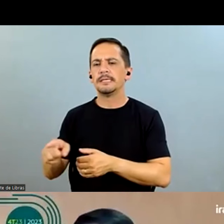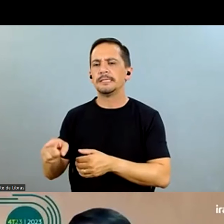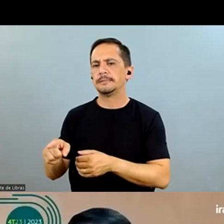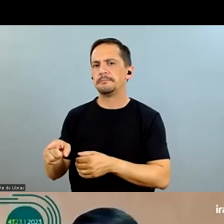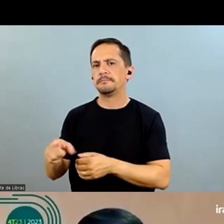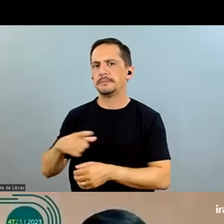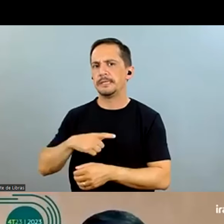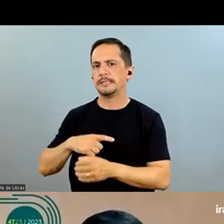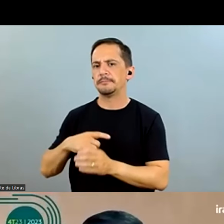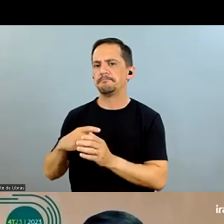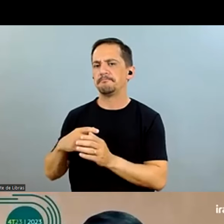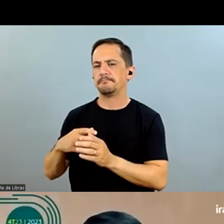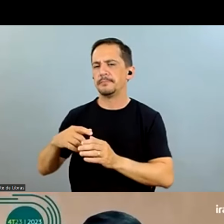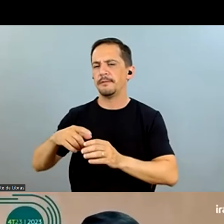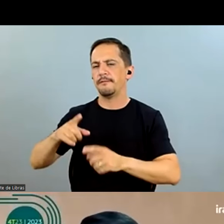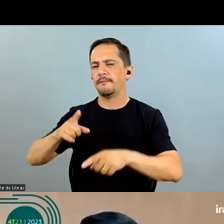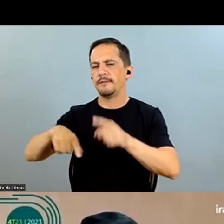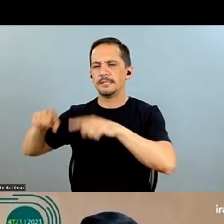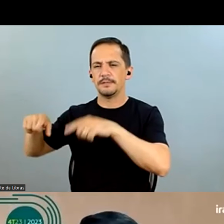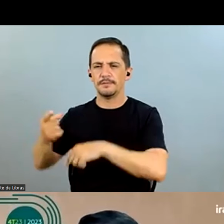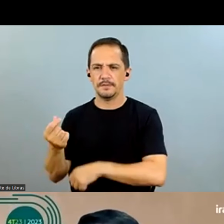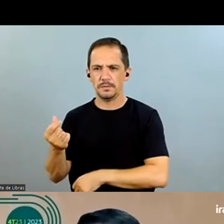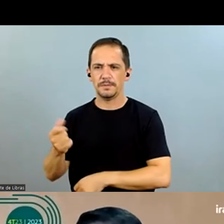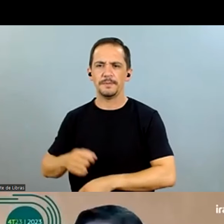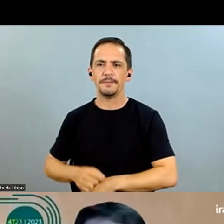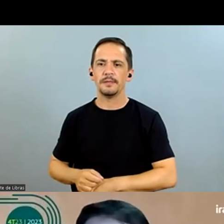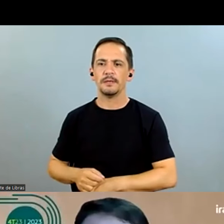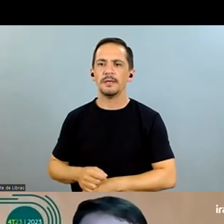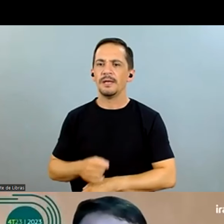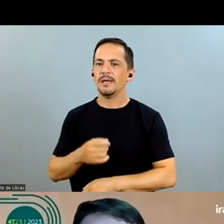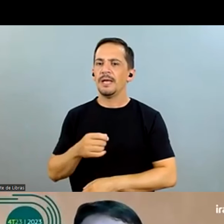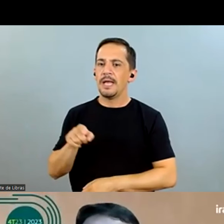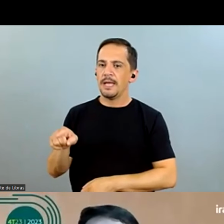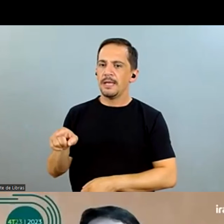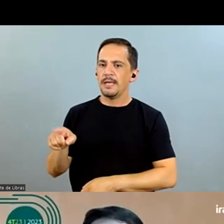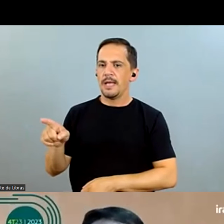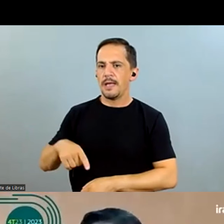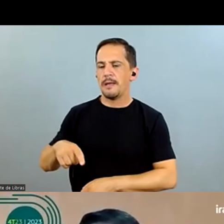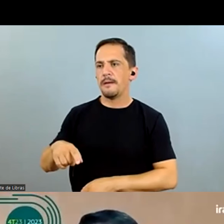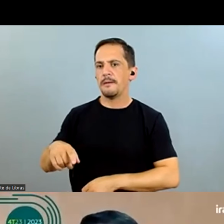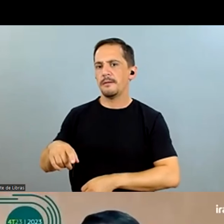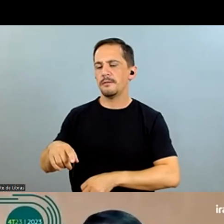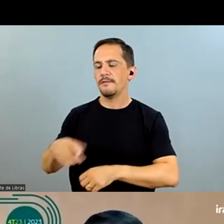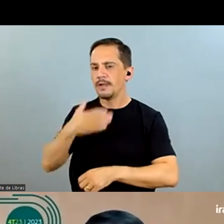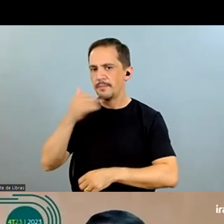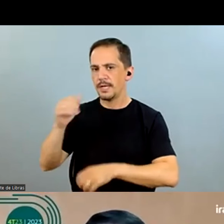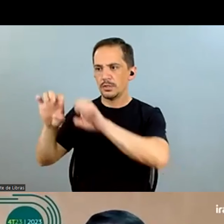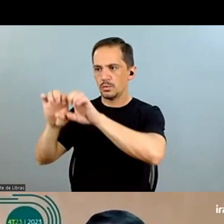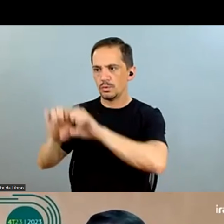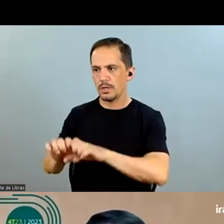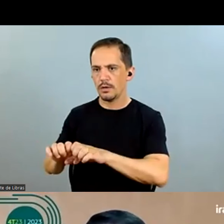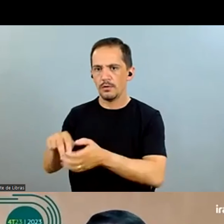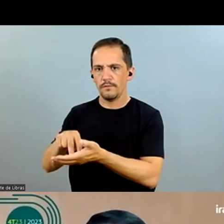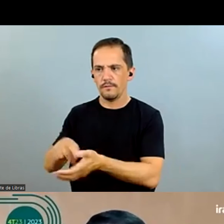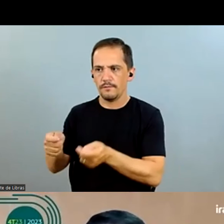últimos meses de 2023 eh ainda entendem como um movimento estrutural no mercado de aparas eu acho que nós estamos uma numa